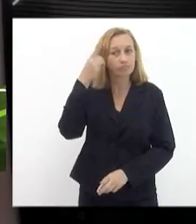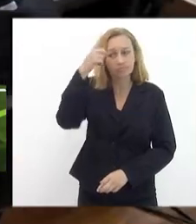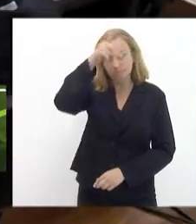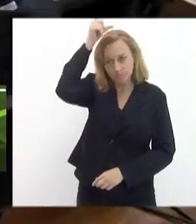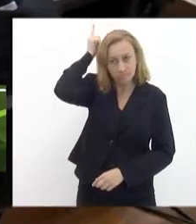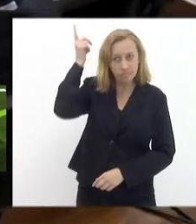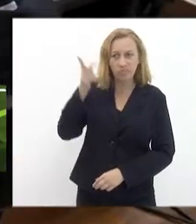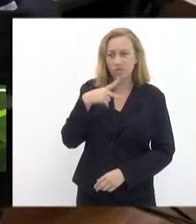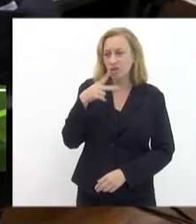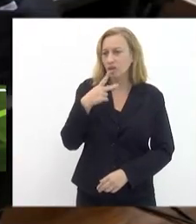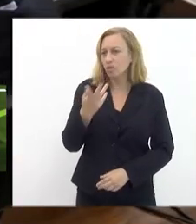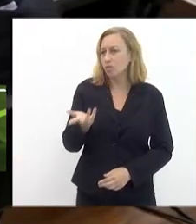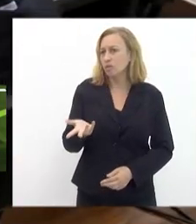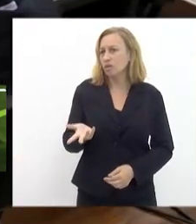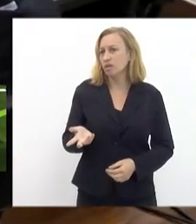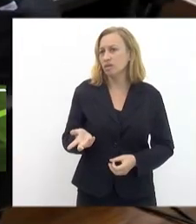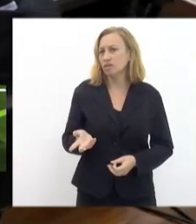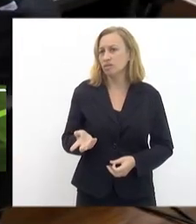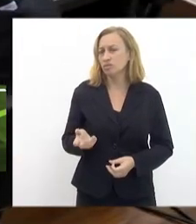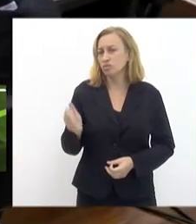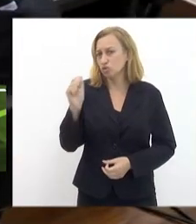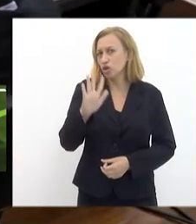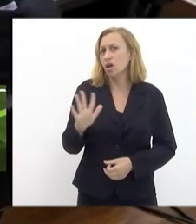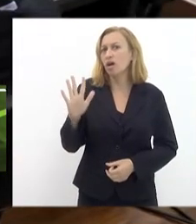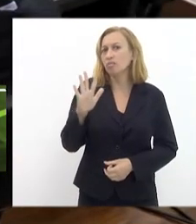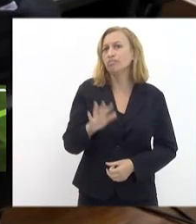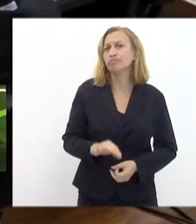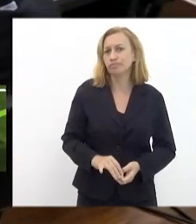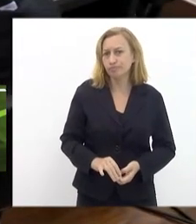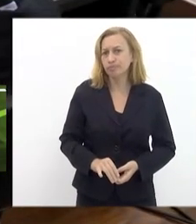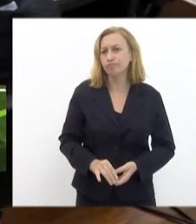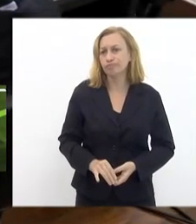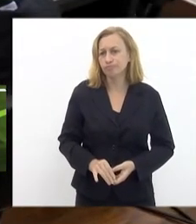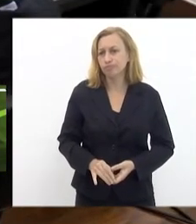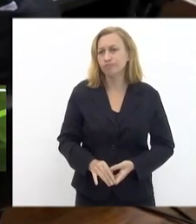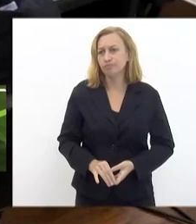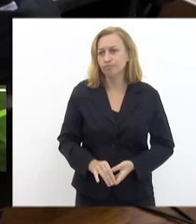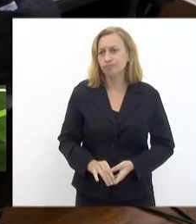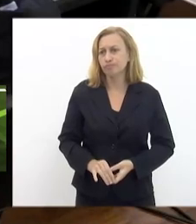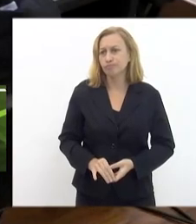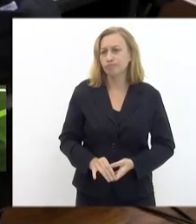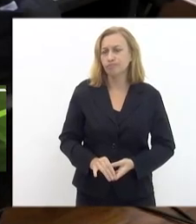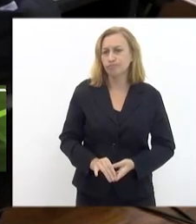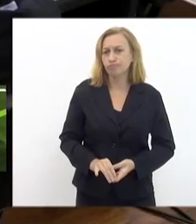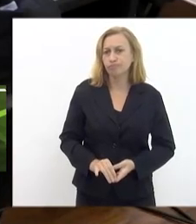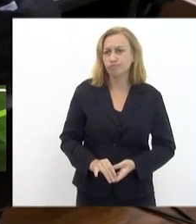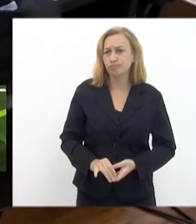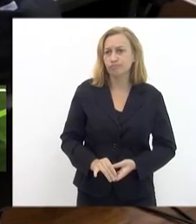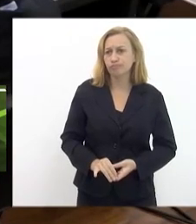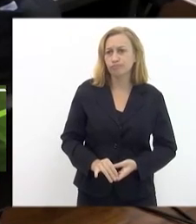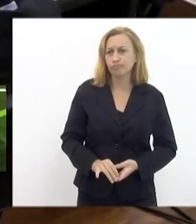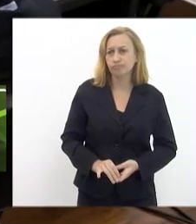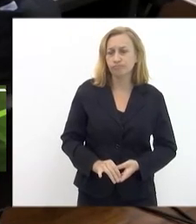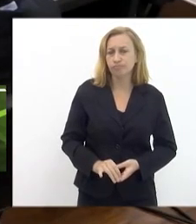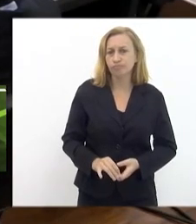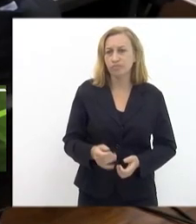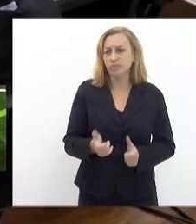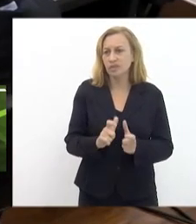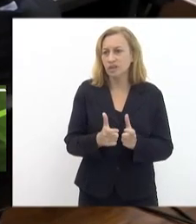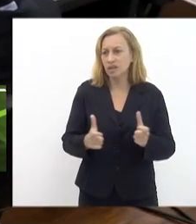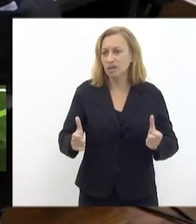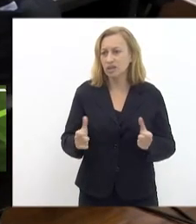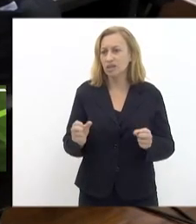no geral graça desse volume Espetacular